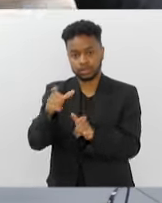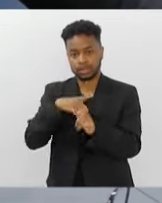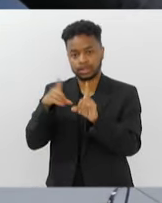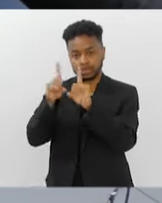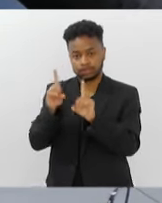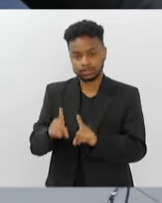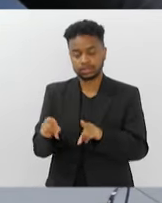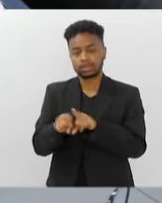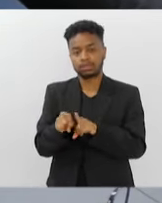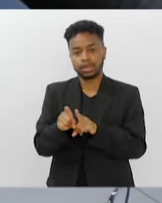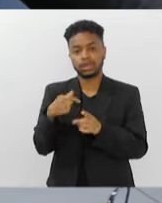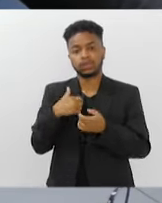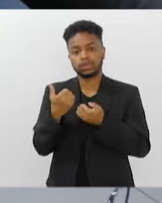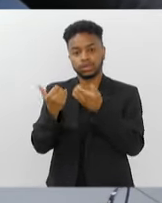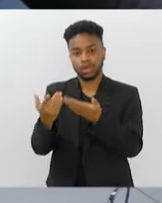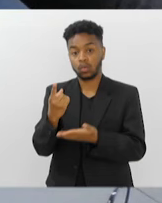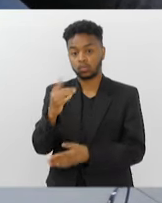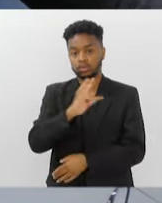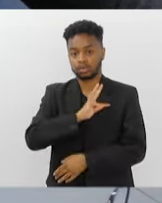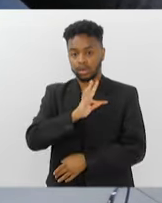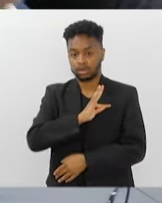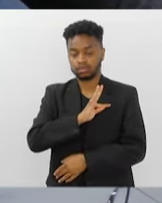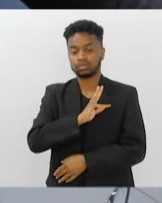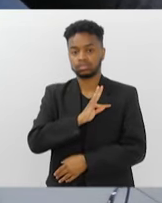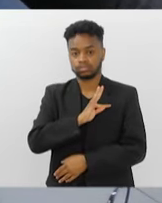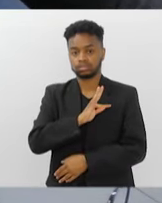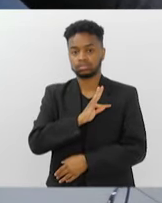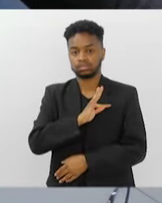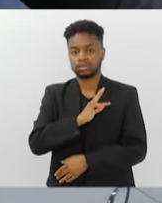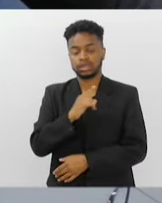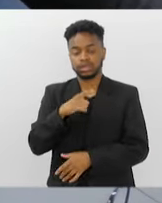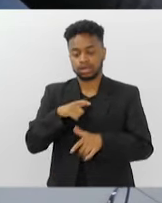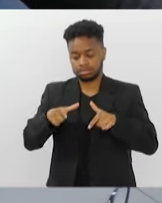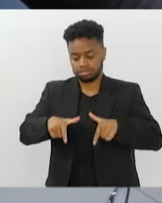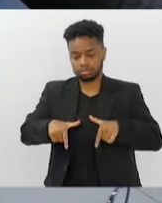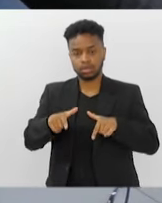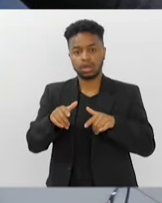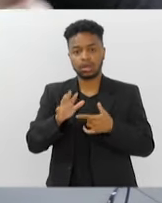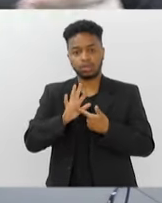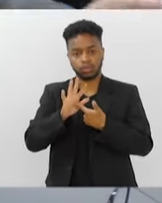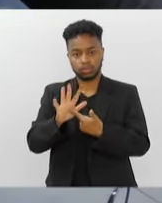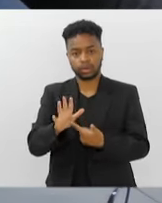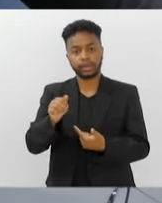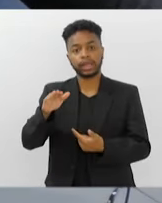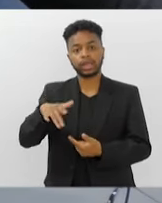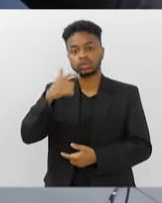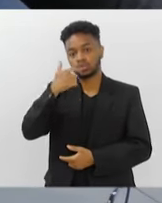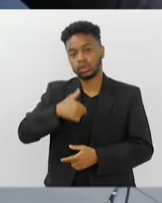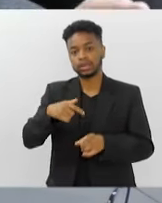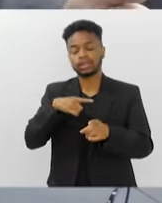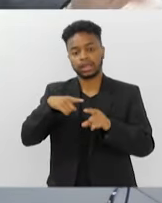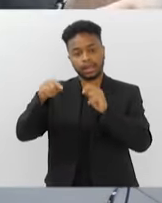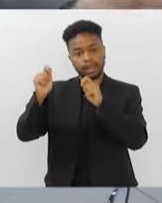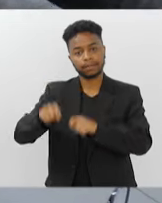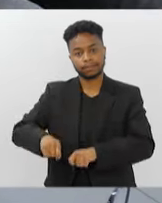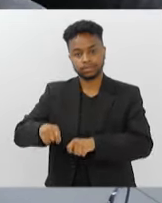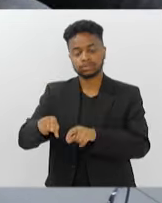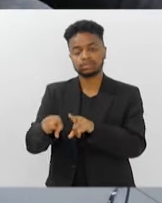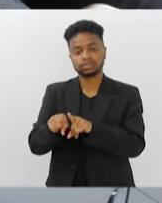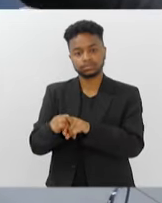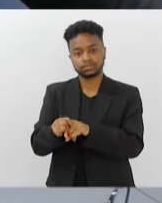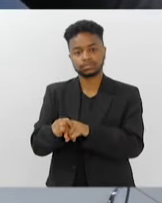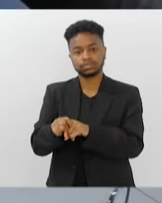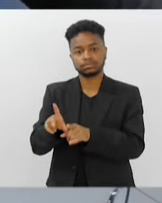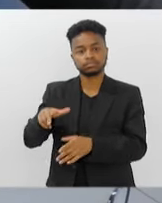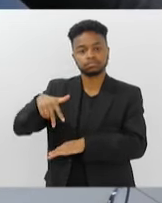disponibilizei um técnico nosso devidamente identificado eh habilitar ado para inclusive estar